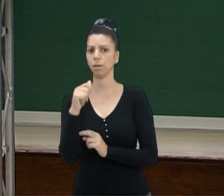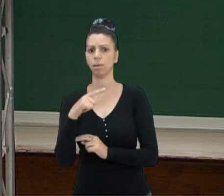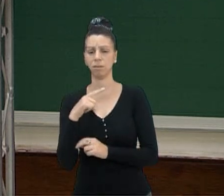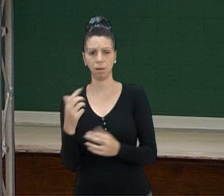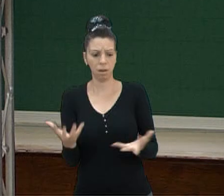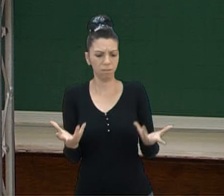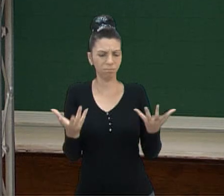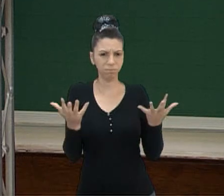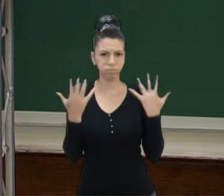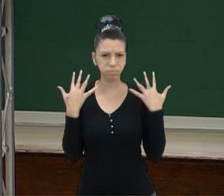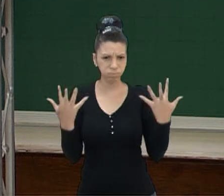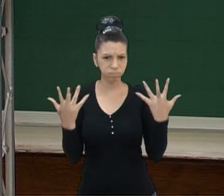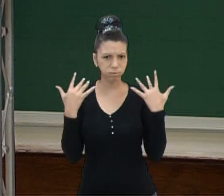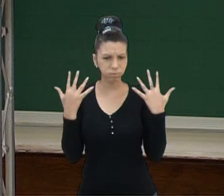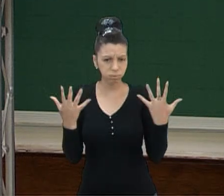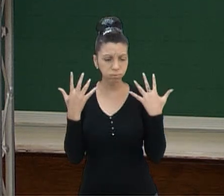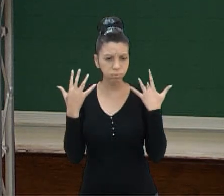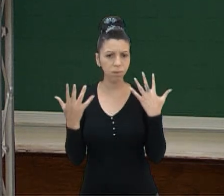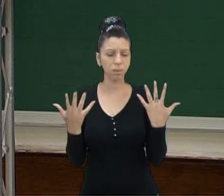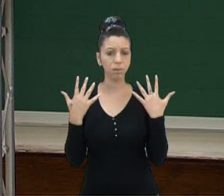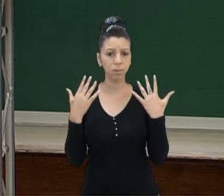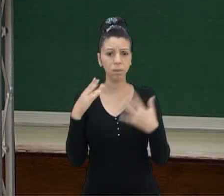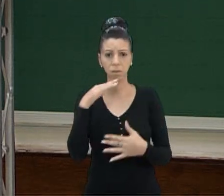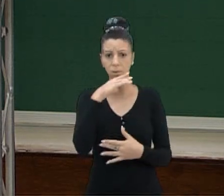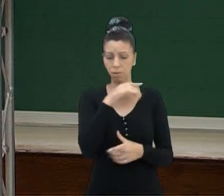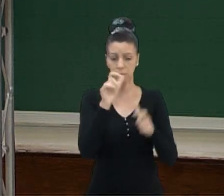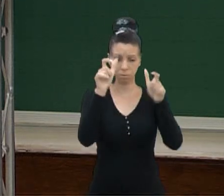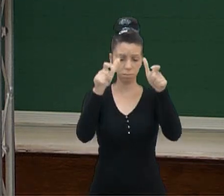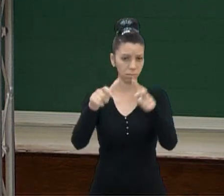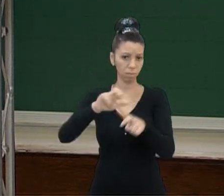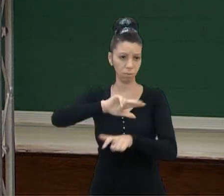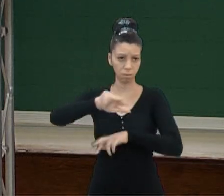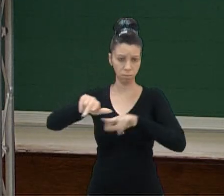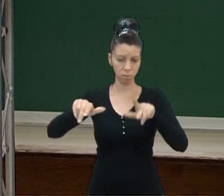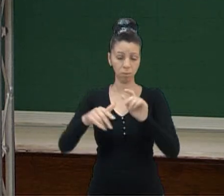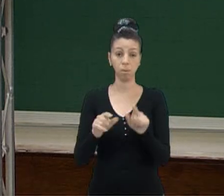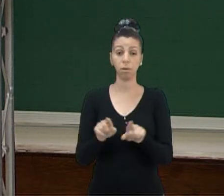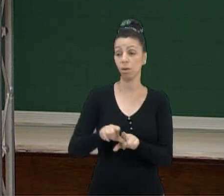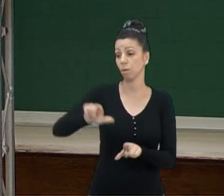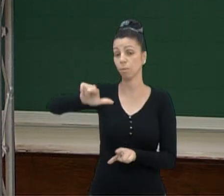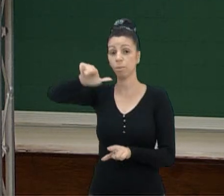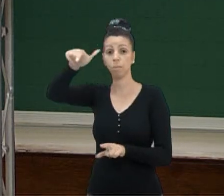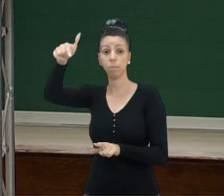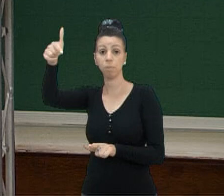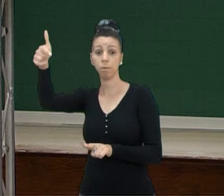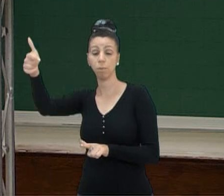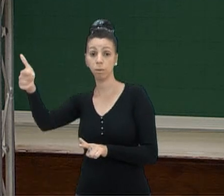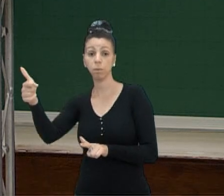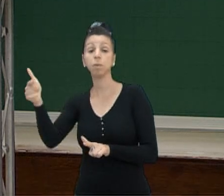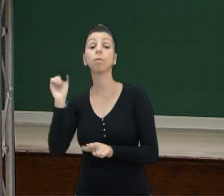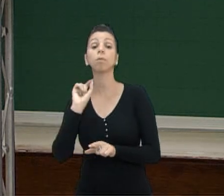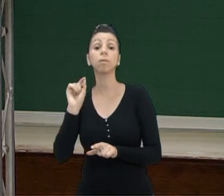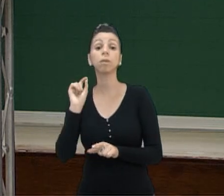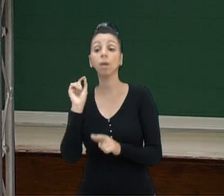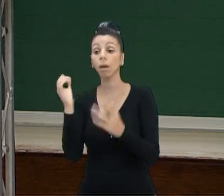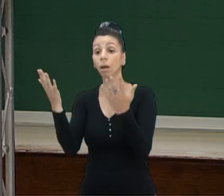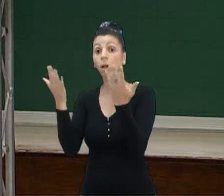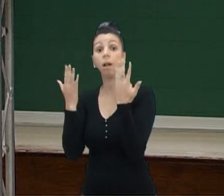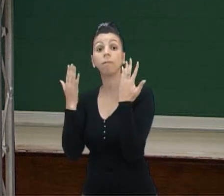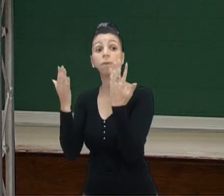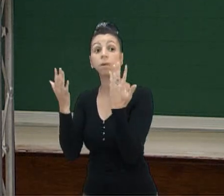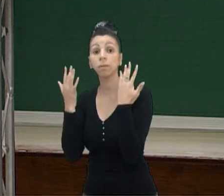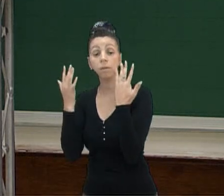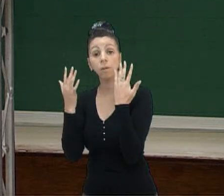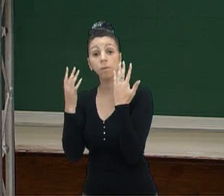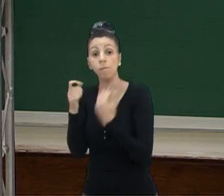em algumas áreas, né? Outras já são mais amenos, e em outras partes até o verão é frio. Por quê? Porque está na zona polar. Então